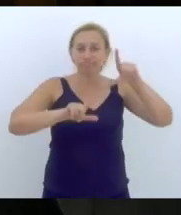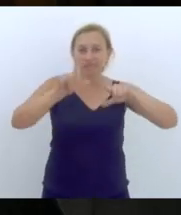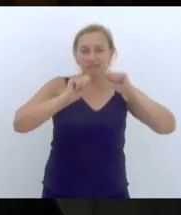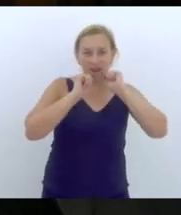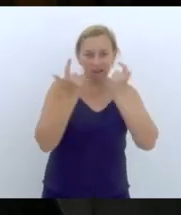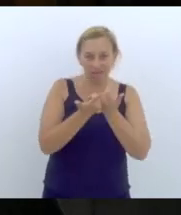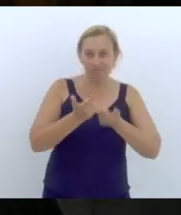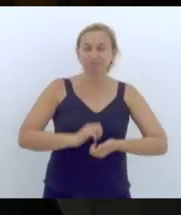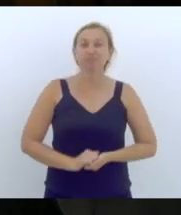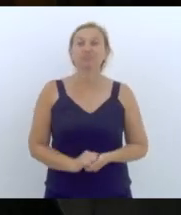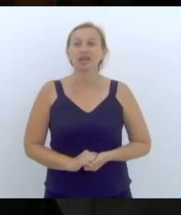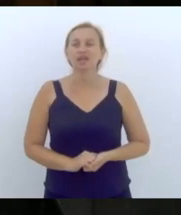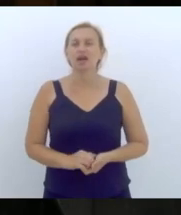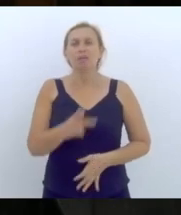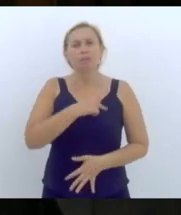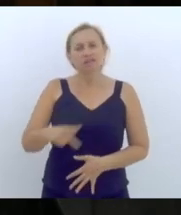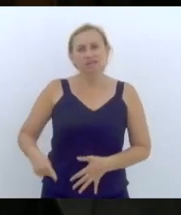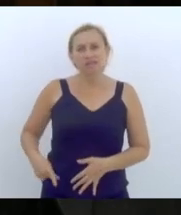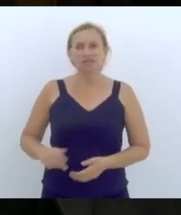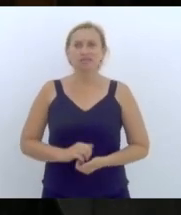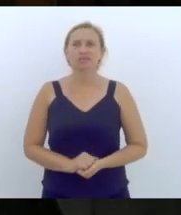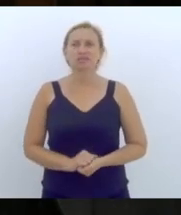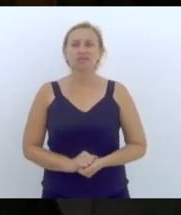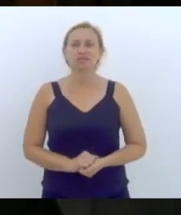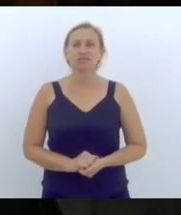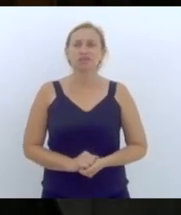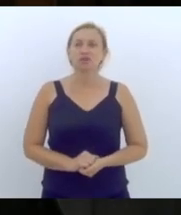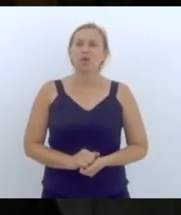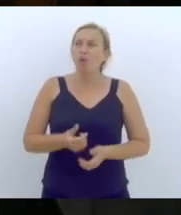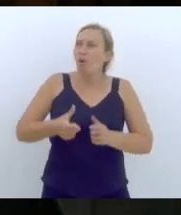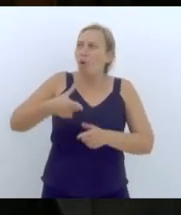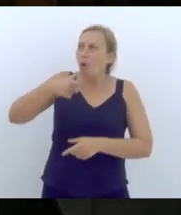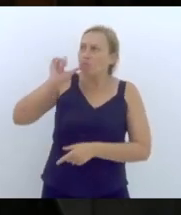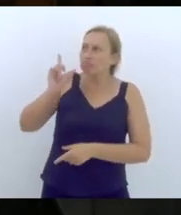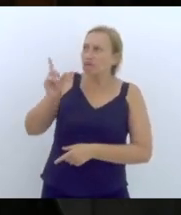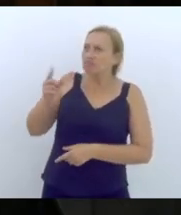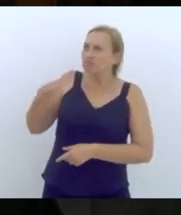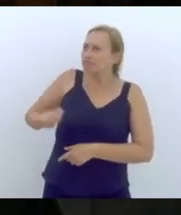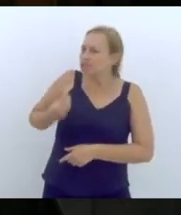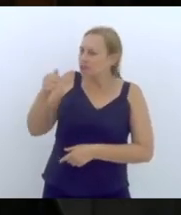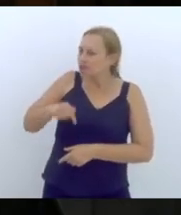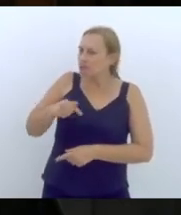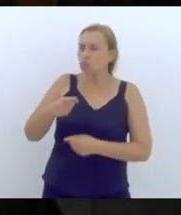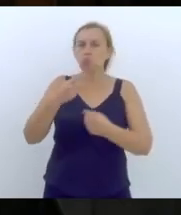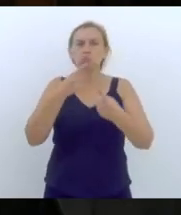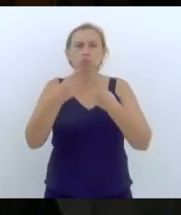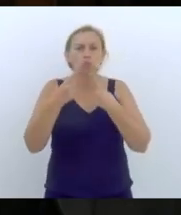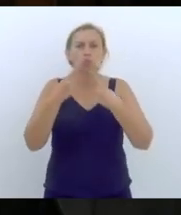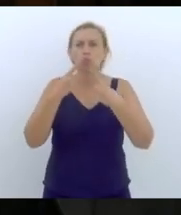Alerj. Presidente, ontem nós tivemos aqui um debate